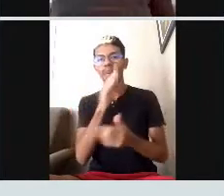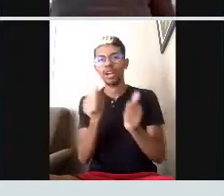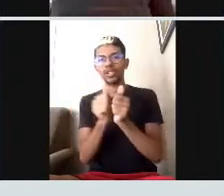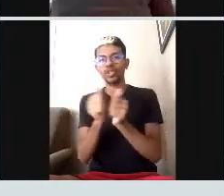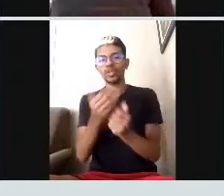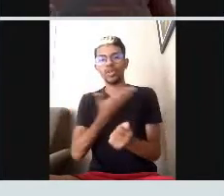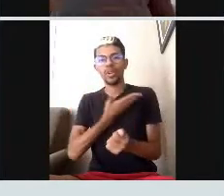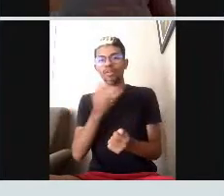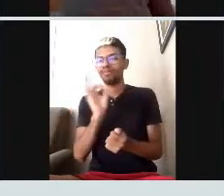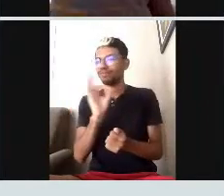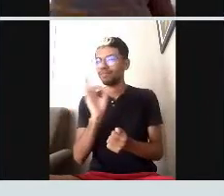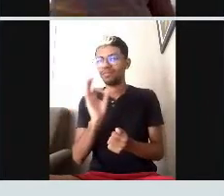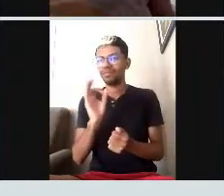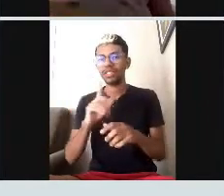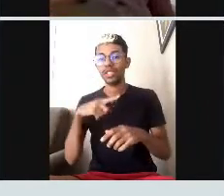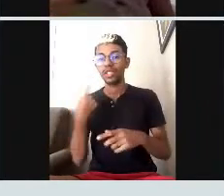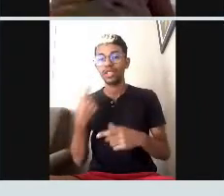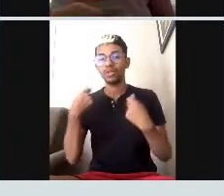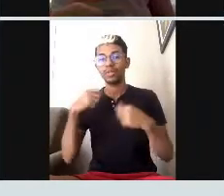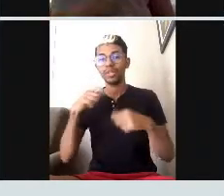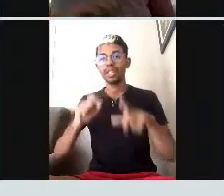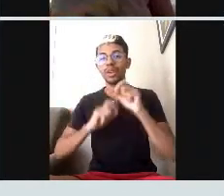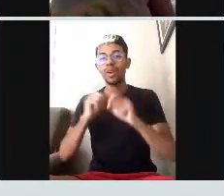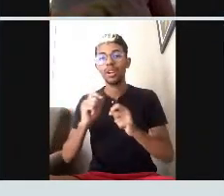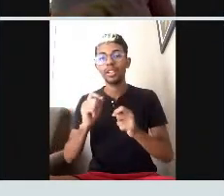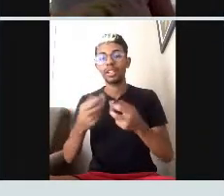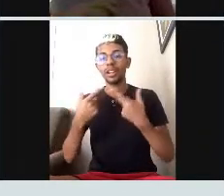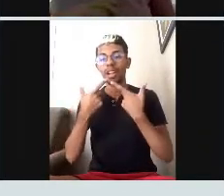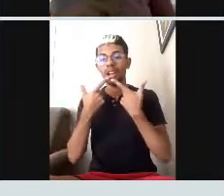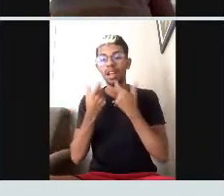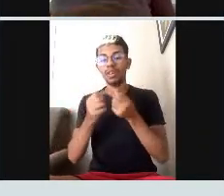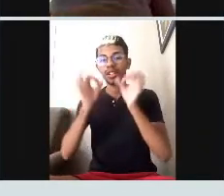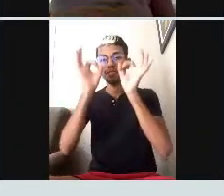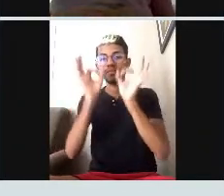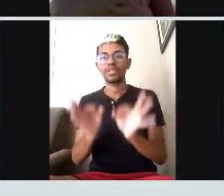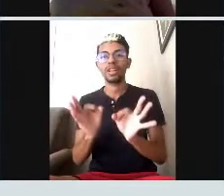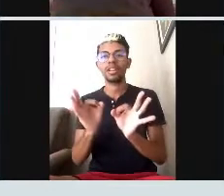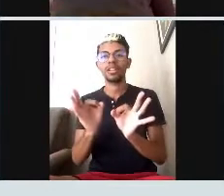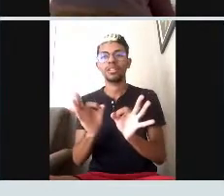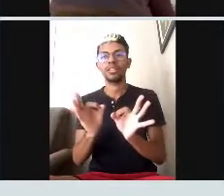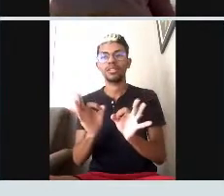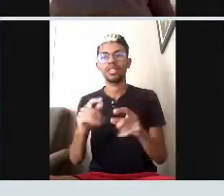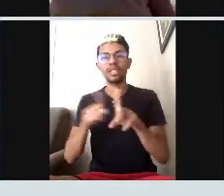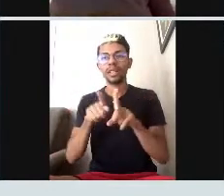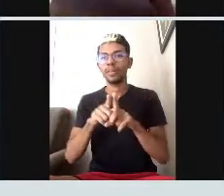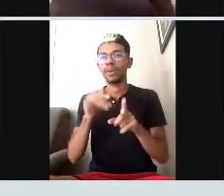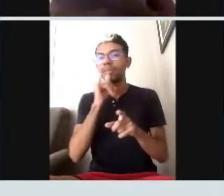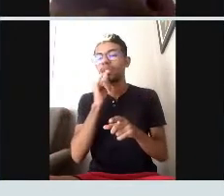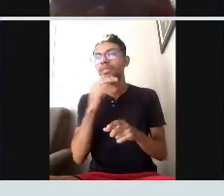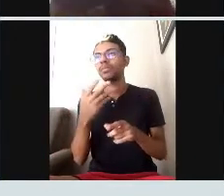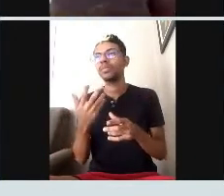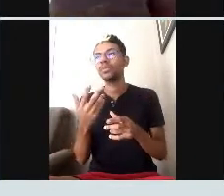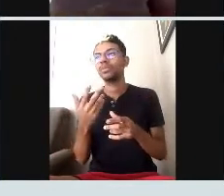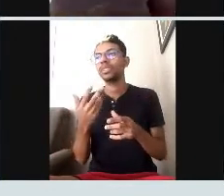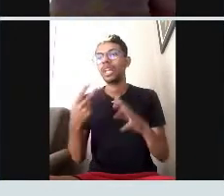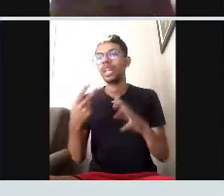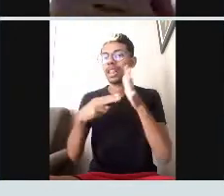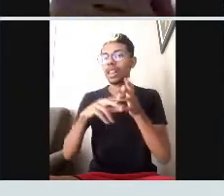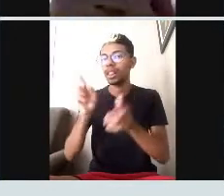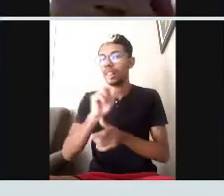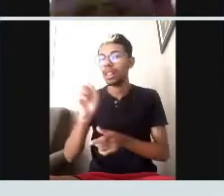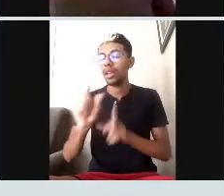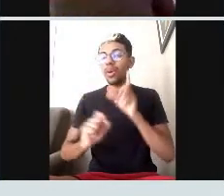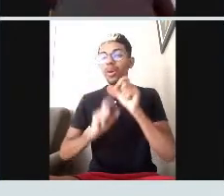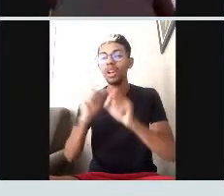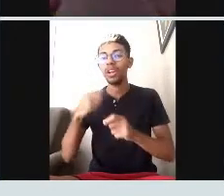vocabulário adequado para aquela situação sociocomunicativa, né? Também não quer dizer que eu vou utilizar um vocabulário super rebuscado,